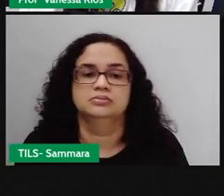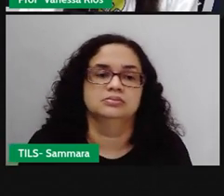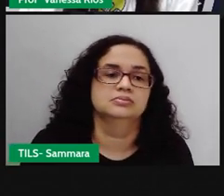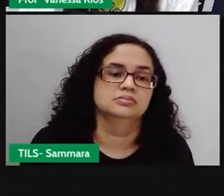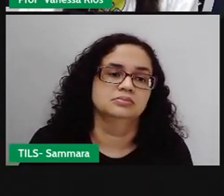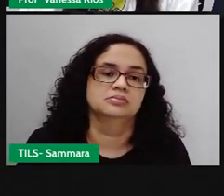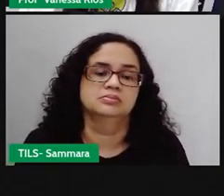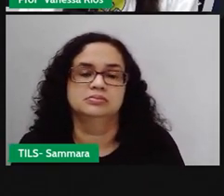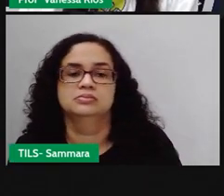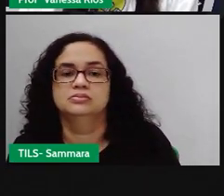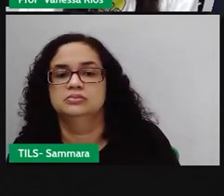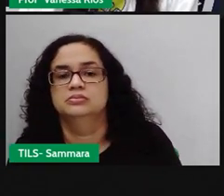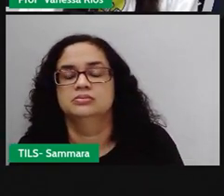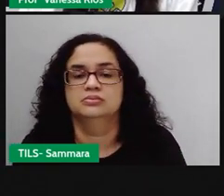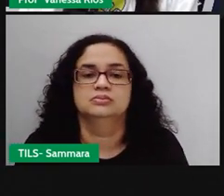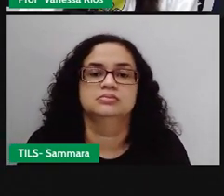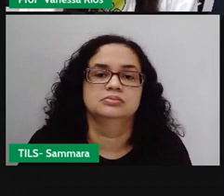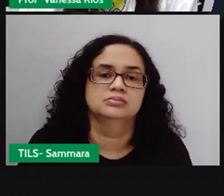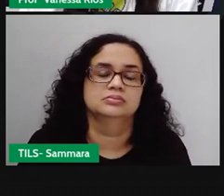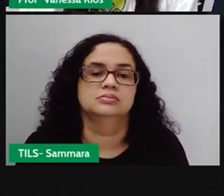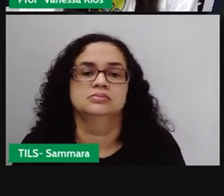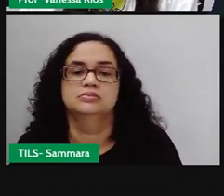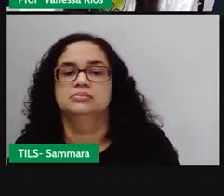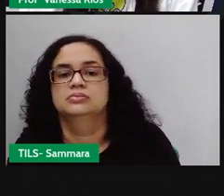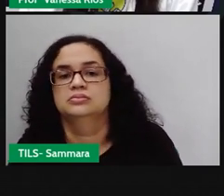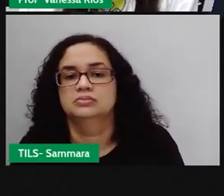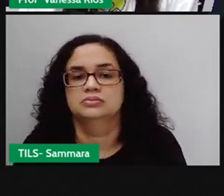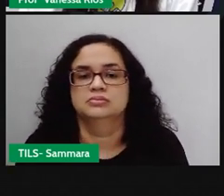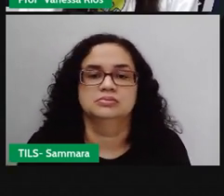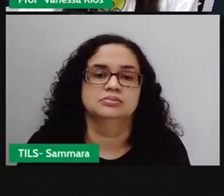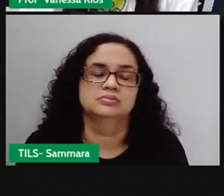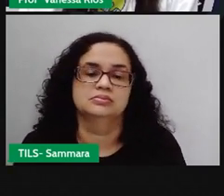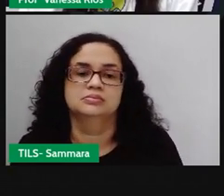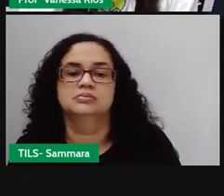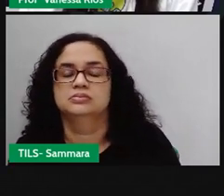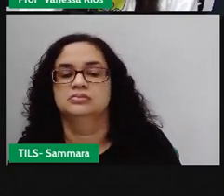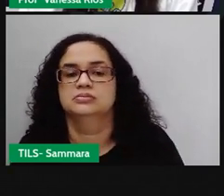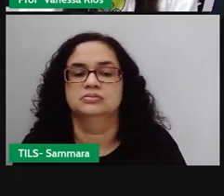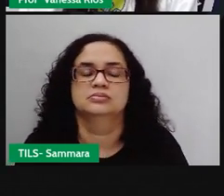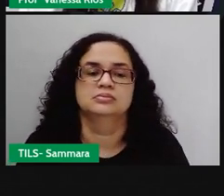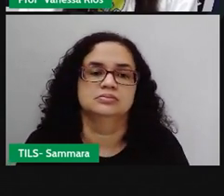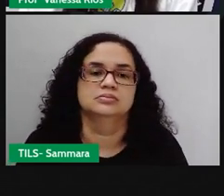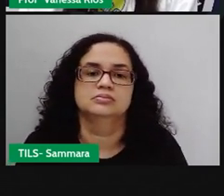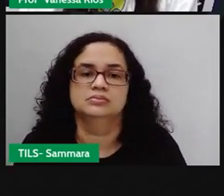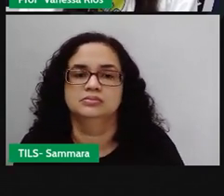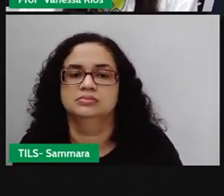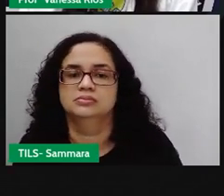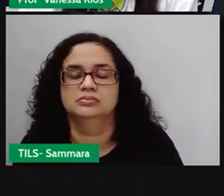Flor de quixabeira, flor do coração, todo meu amor.